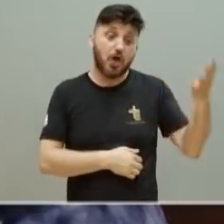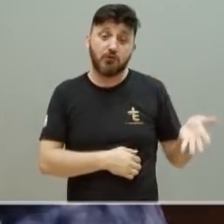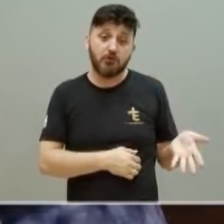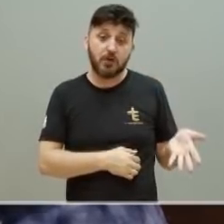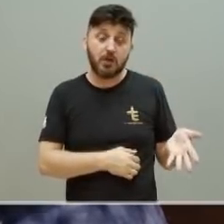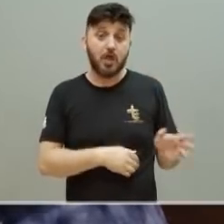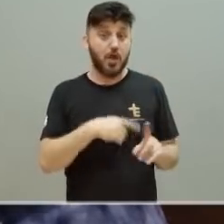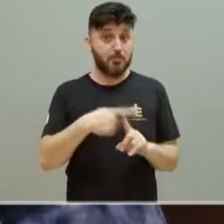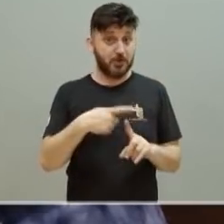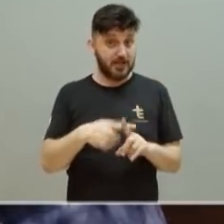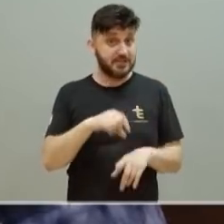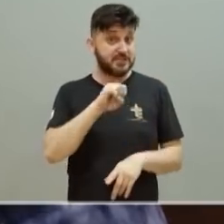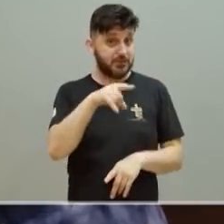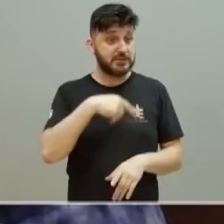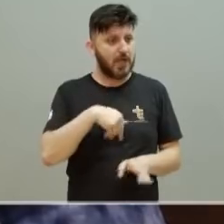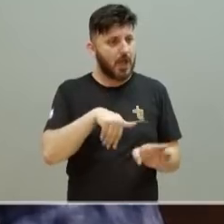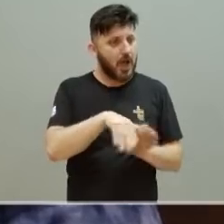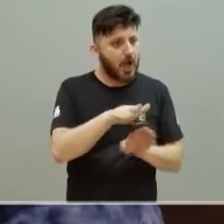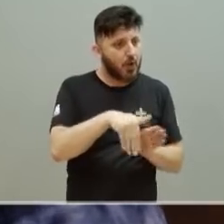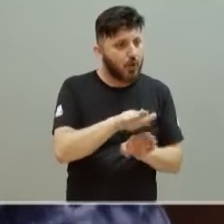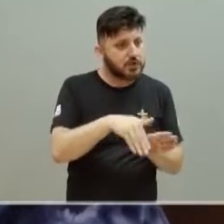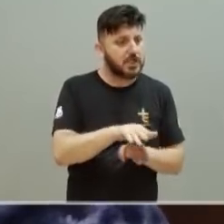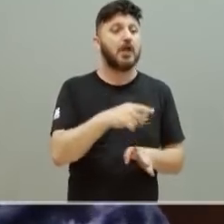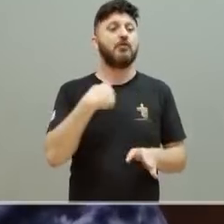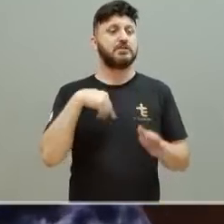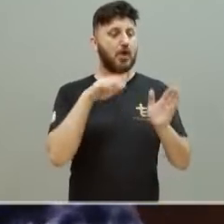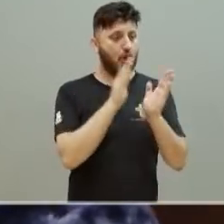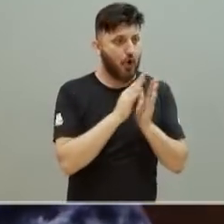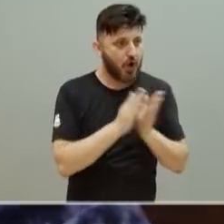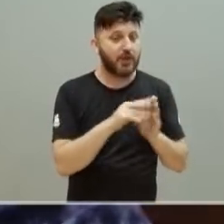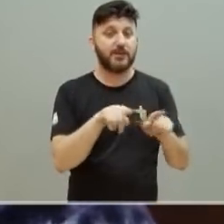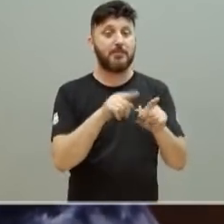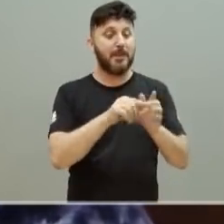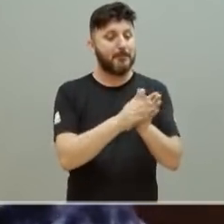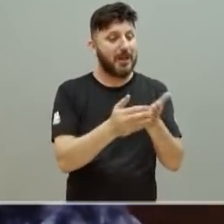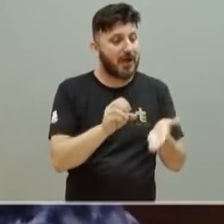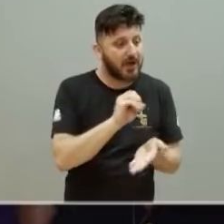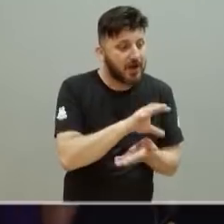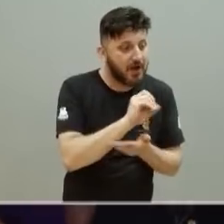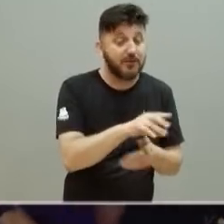Porque se você aconselha, você ora, você libera a palavra.